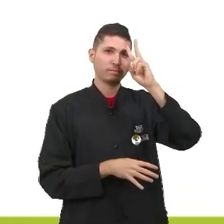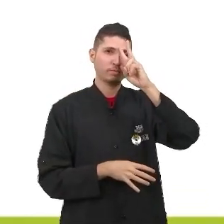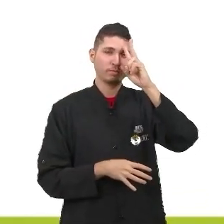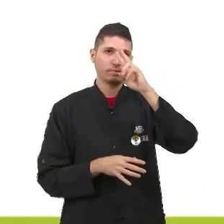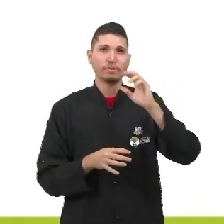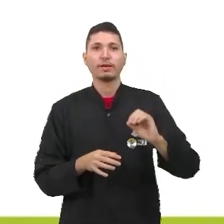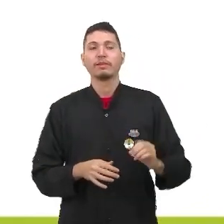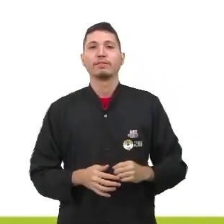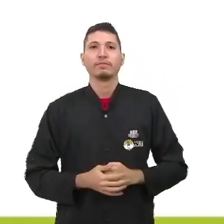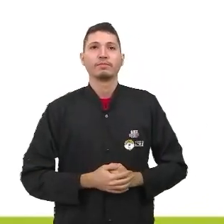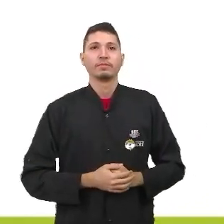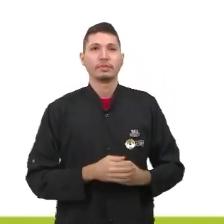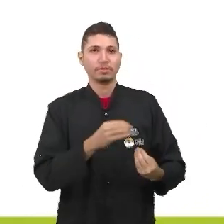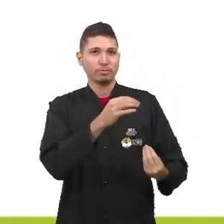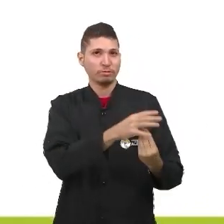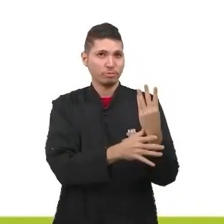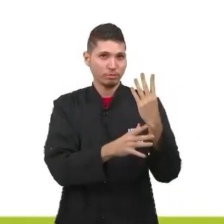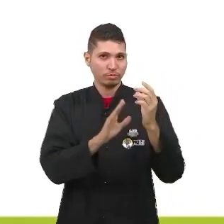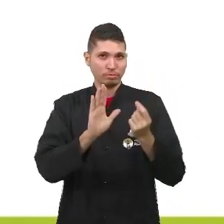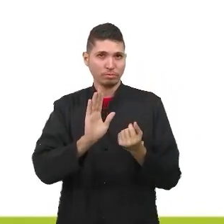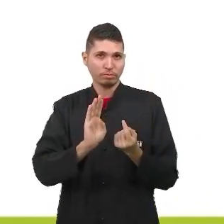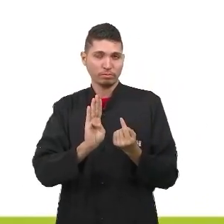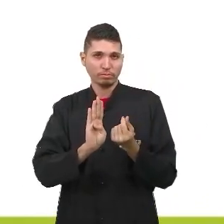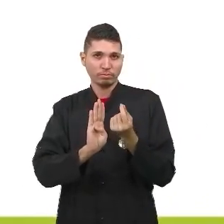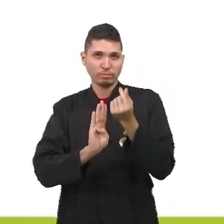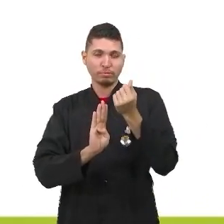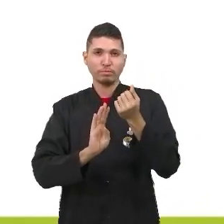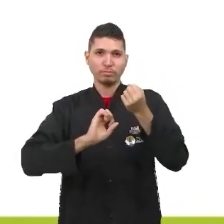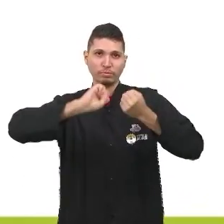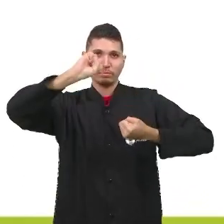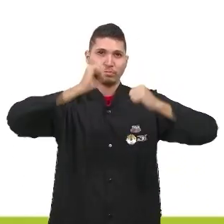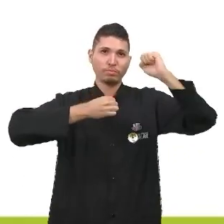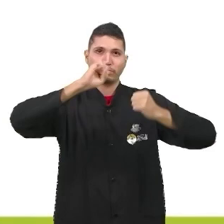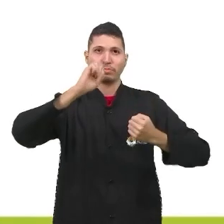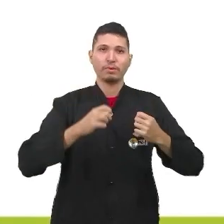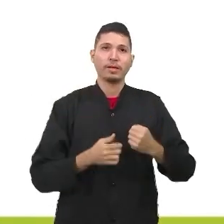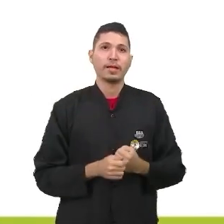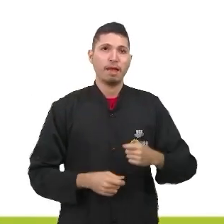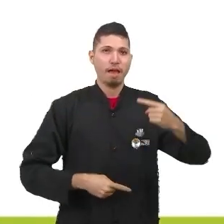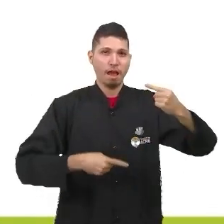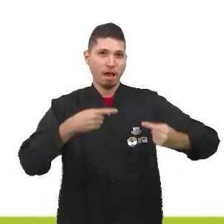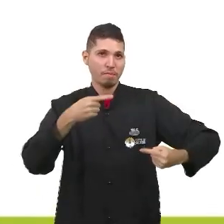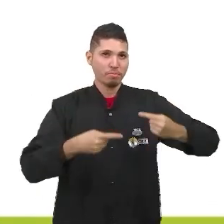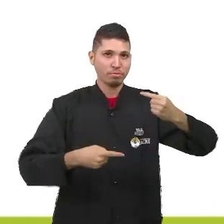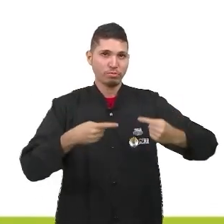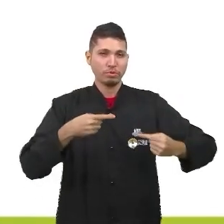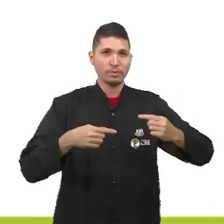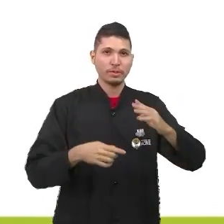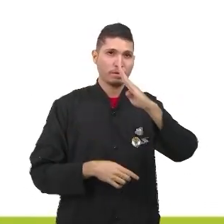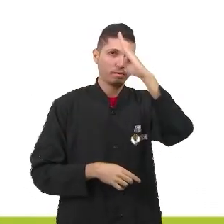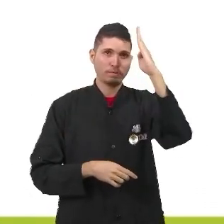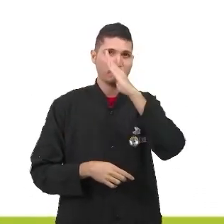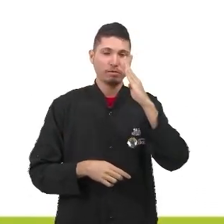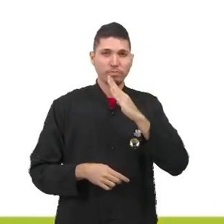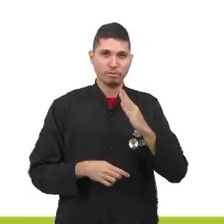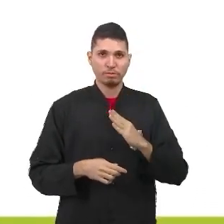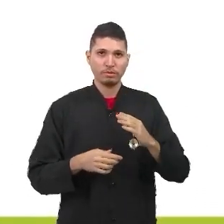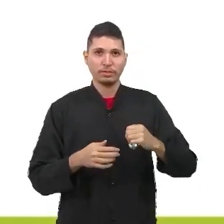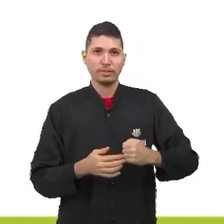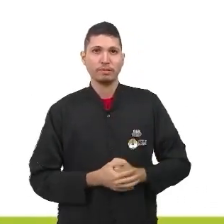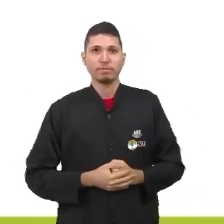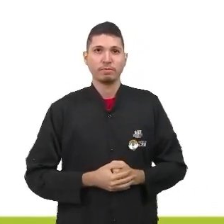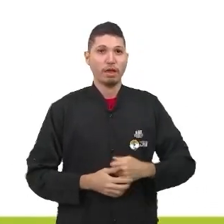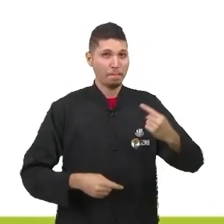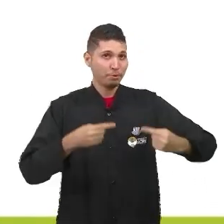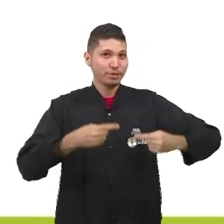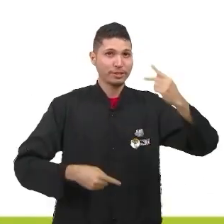Nós temos o surgimento da burguesia industrial, a política vigente no Brasil até o momento era a